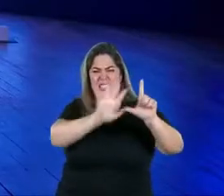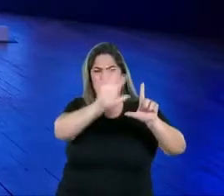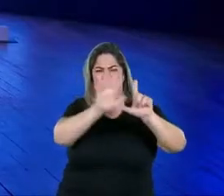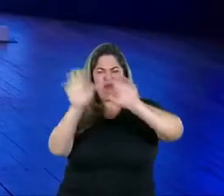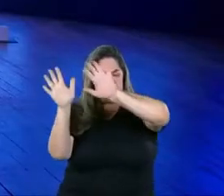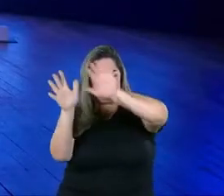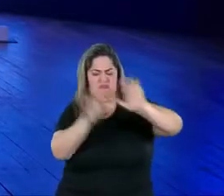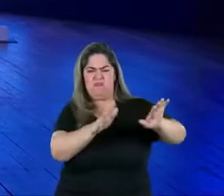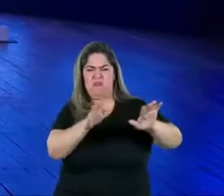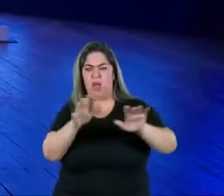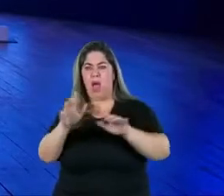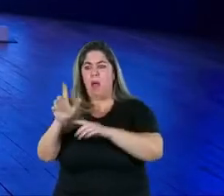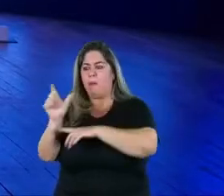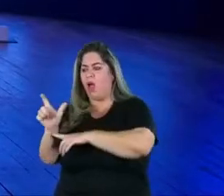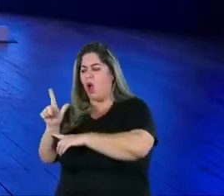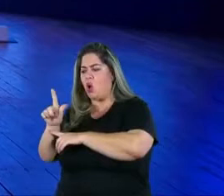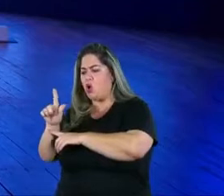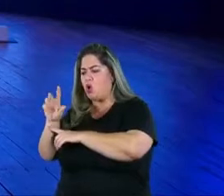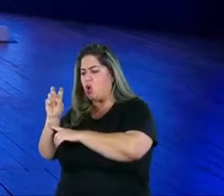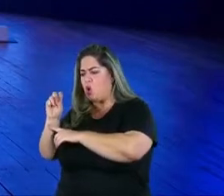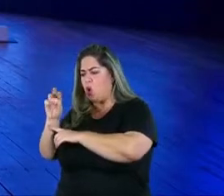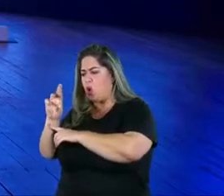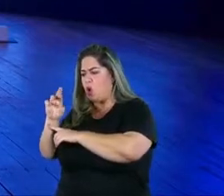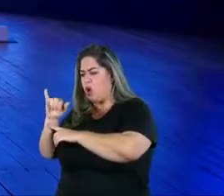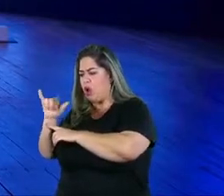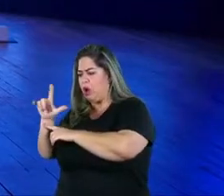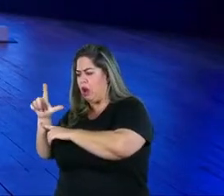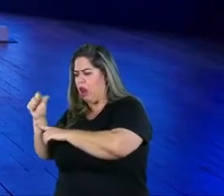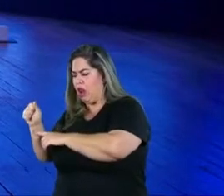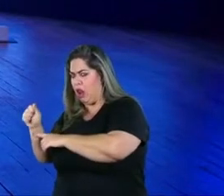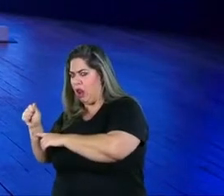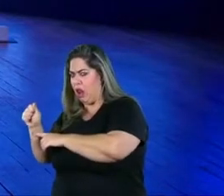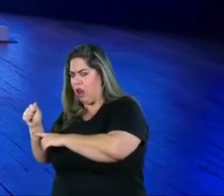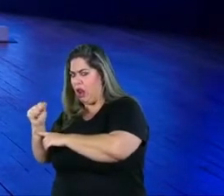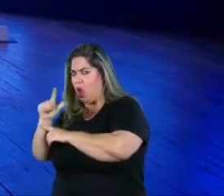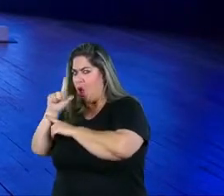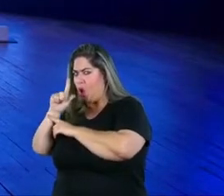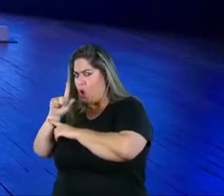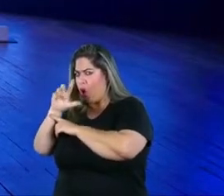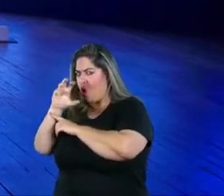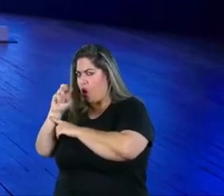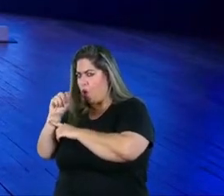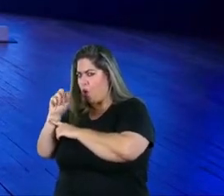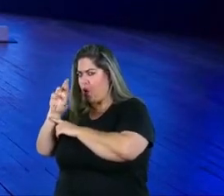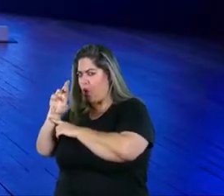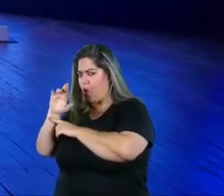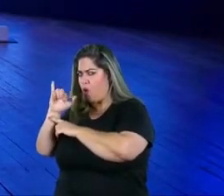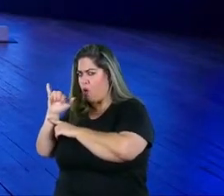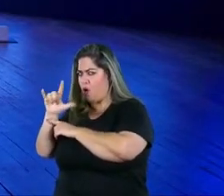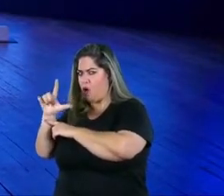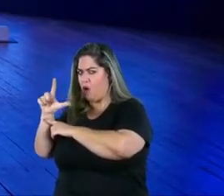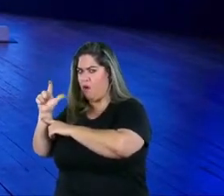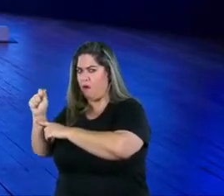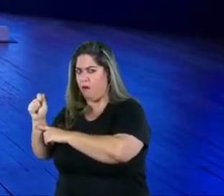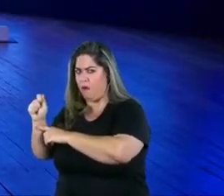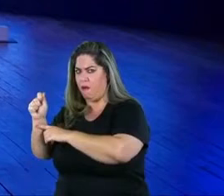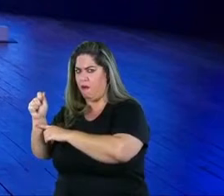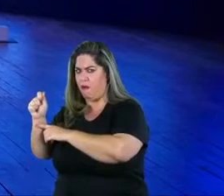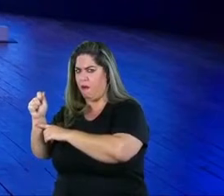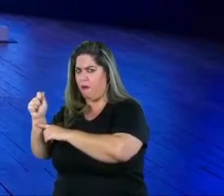gorila. Gorila. C'est ce qui rend abstrait. C'est ce qui chronométrie. Et c'est tout ce qui